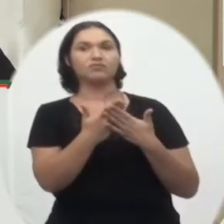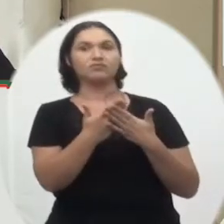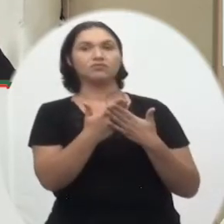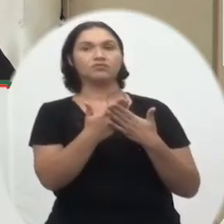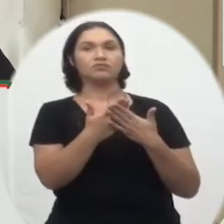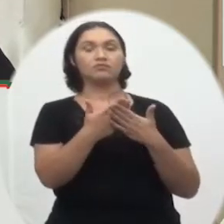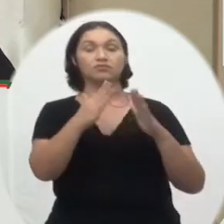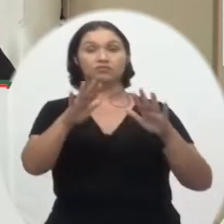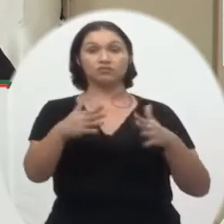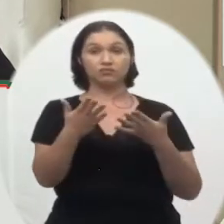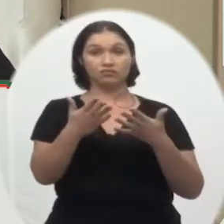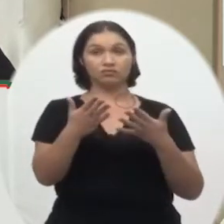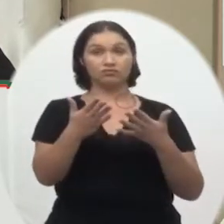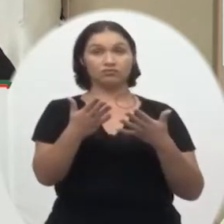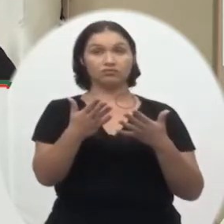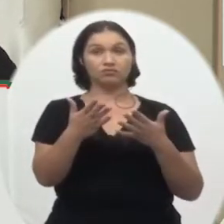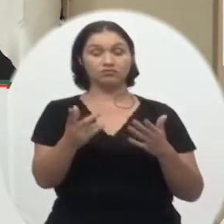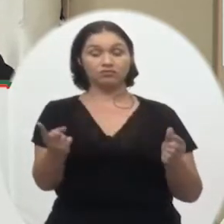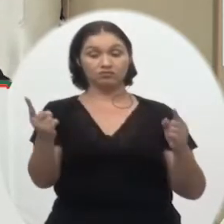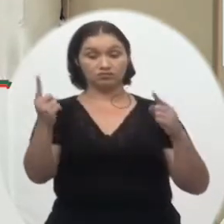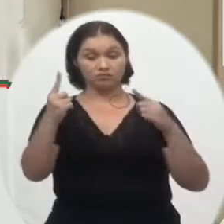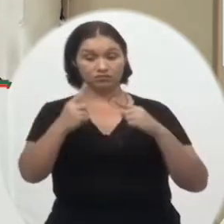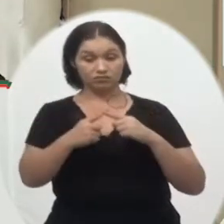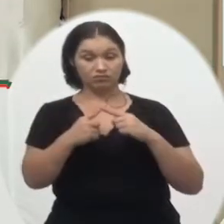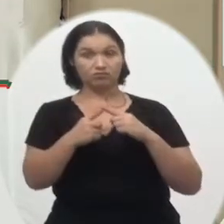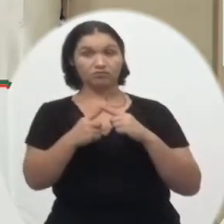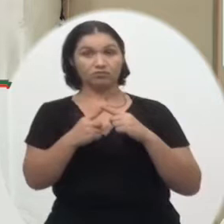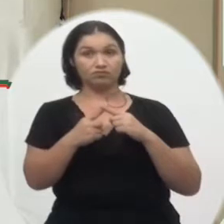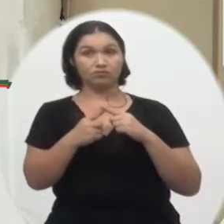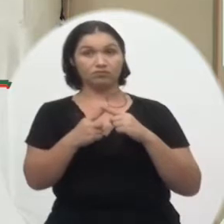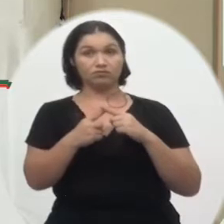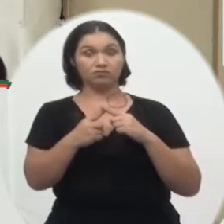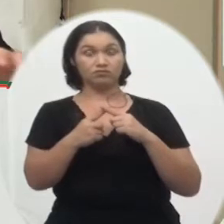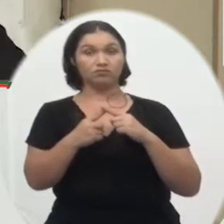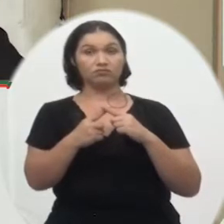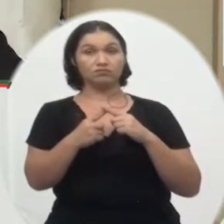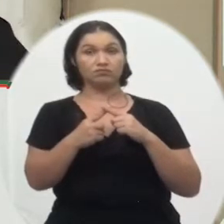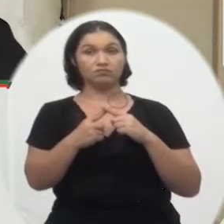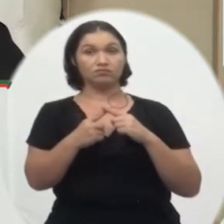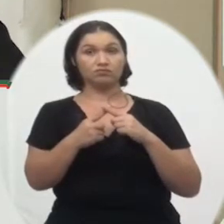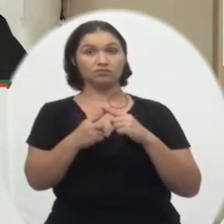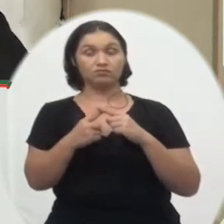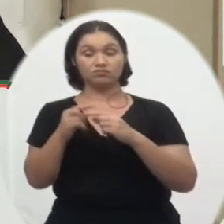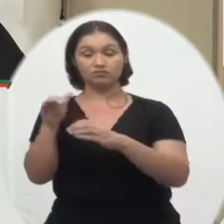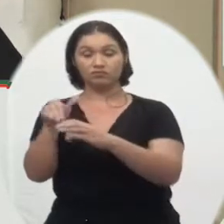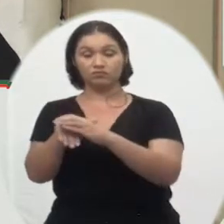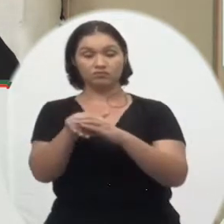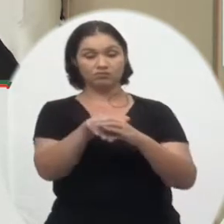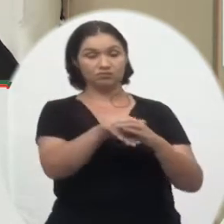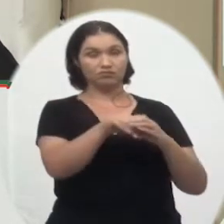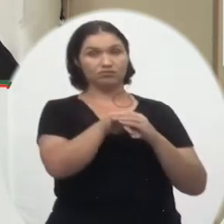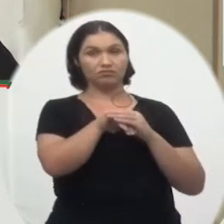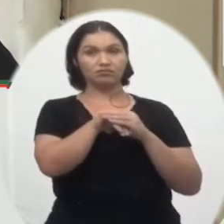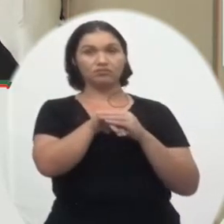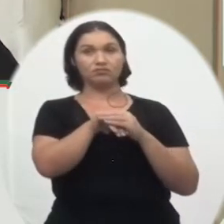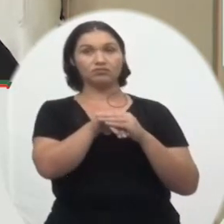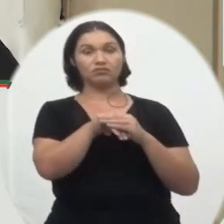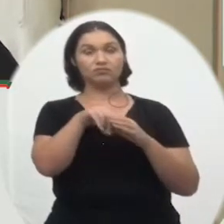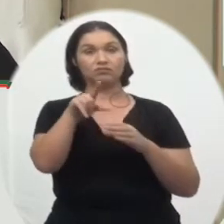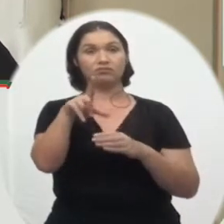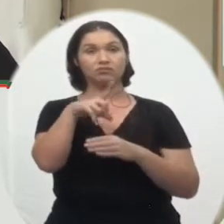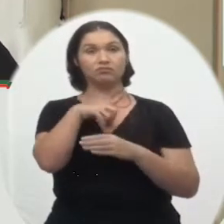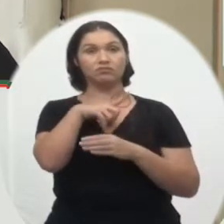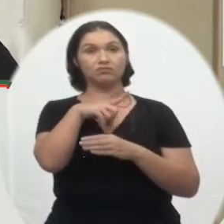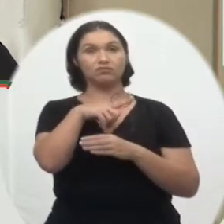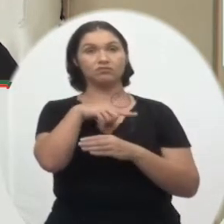E quando você disputou ali com a Aspirina, e no qual ele venceu a eleição de você ali, você teve